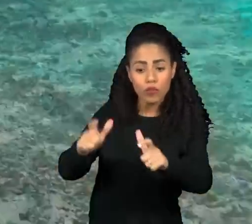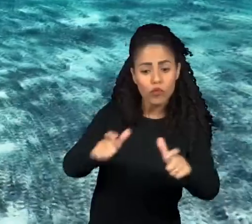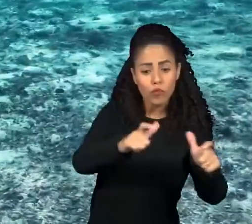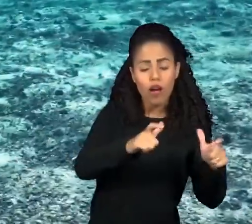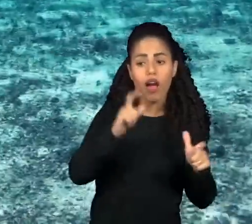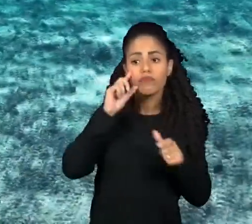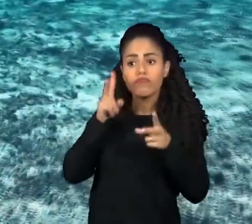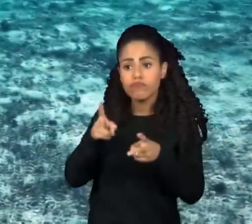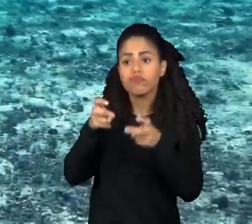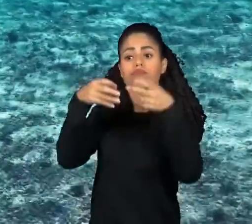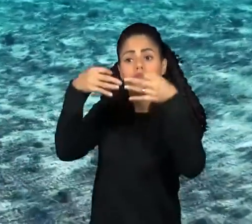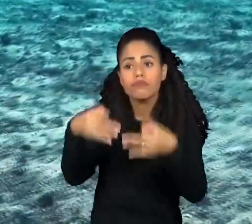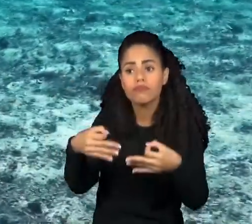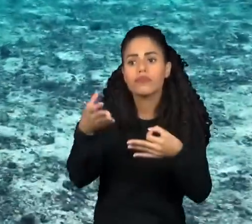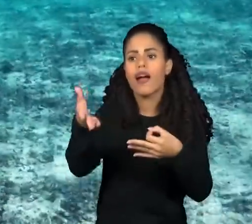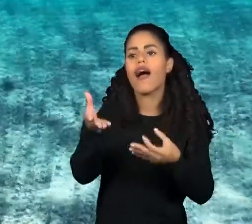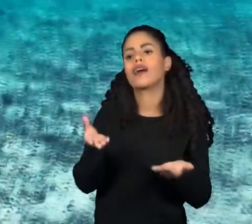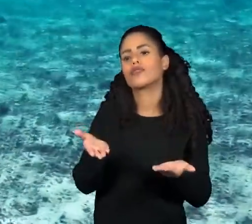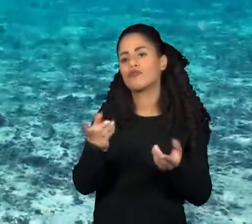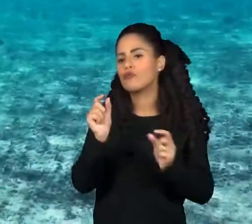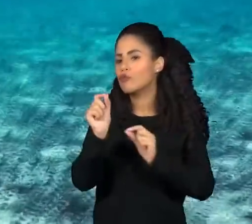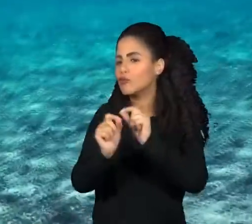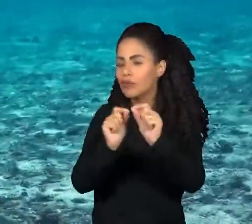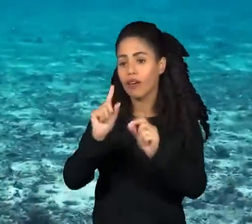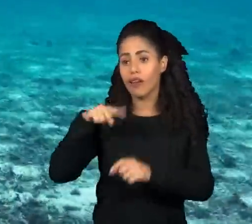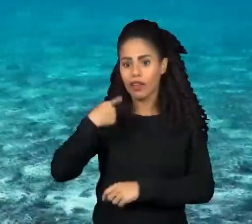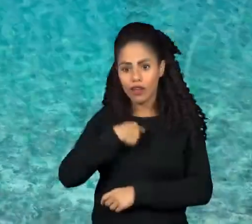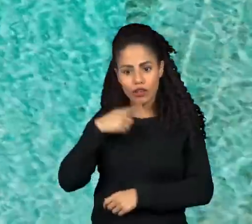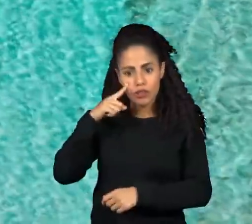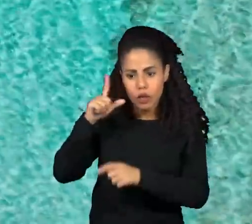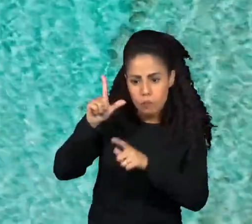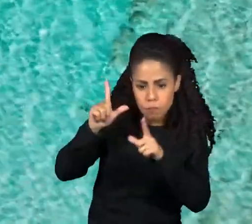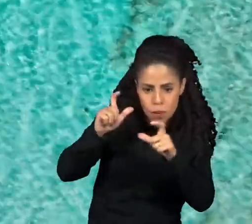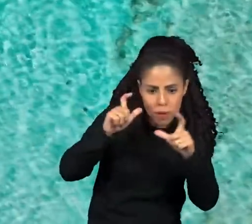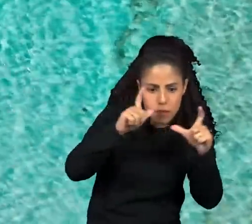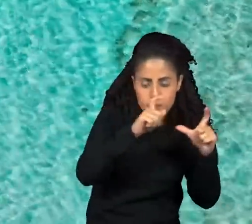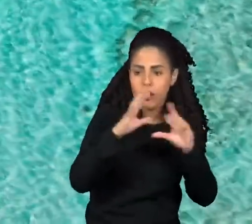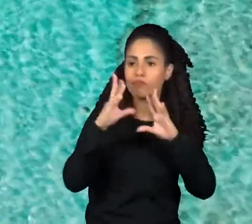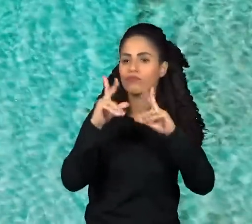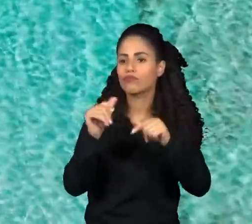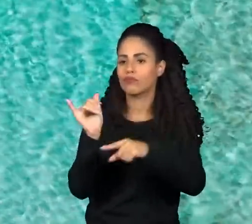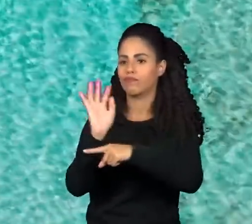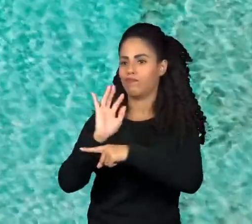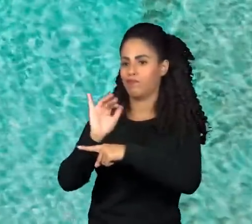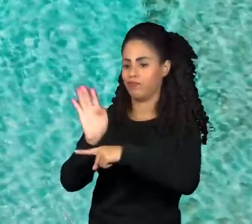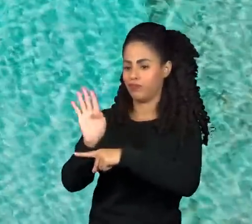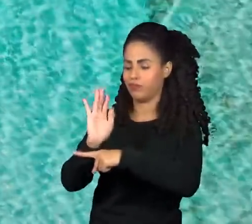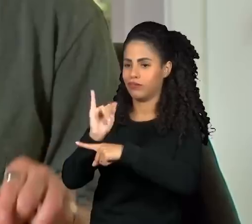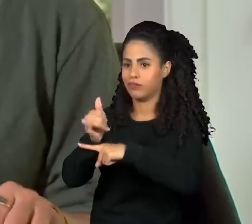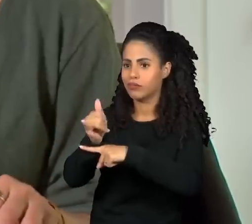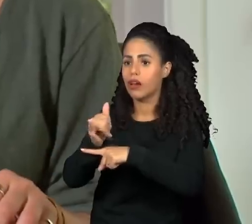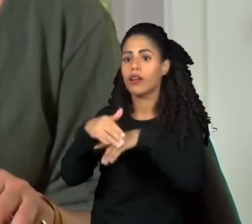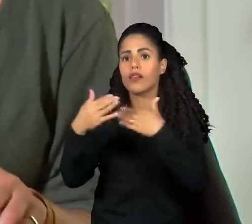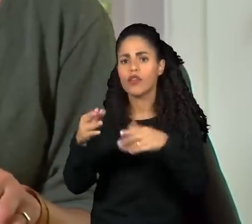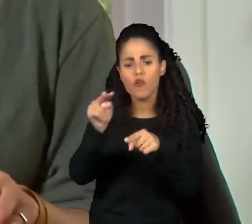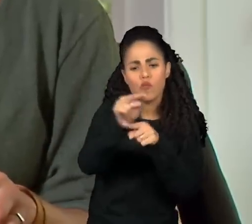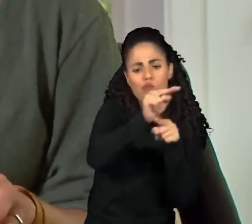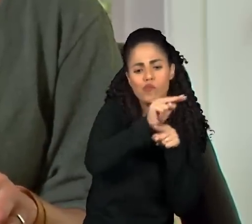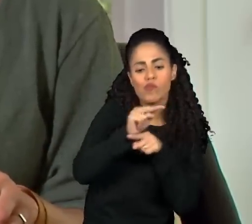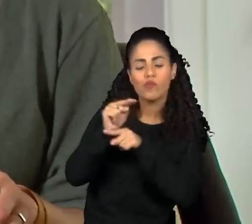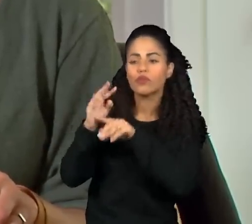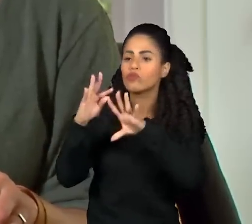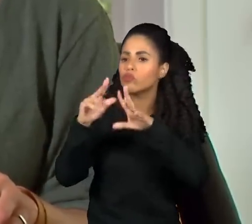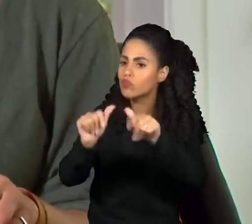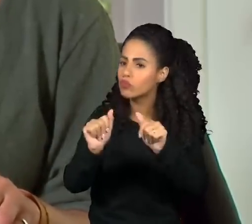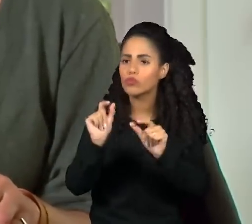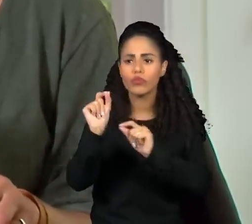trazem justamente dessa interdependência que a gente tem com os ambientes. Quando elas falam de proteger o mero, a gente